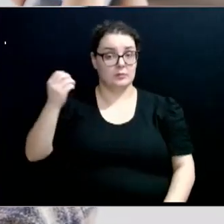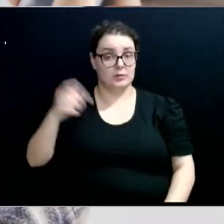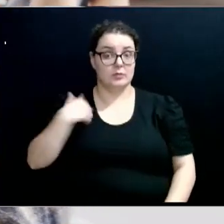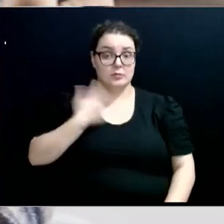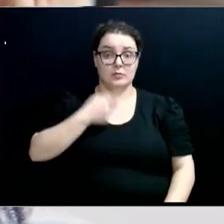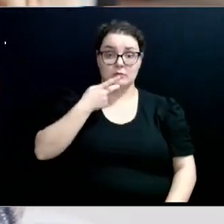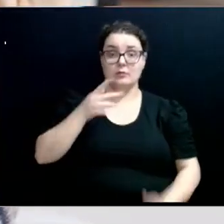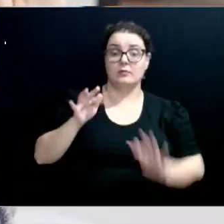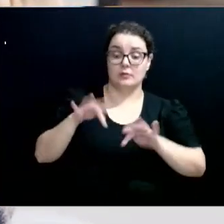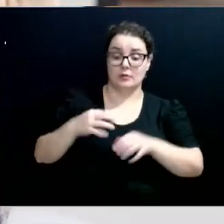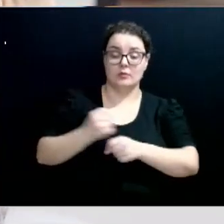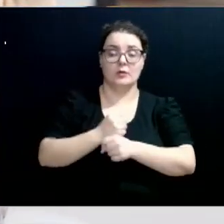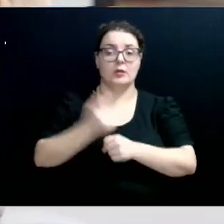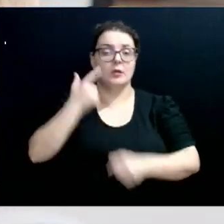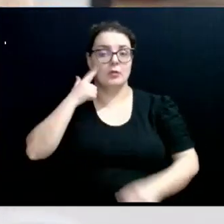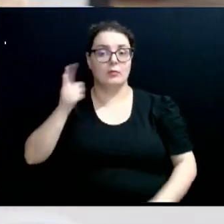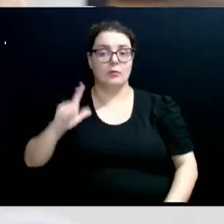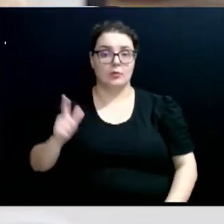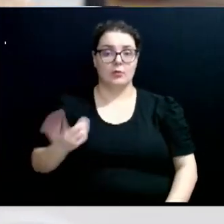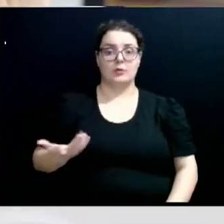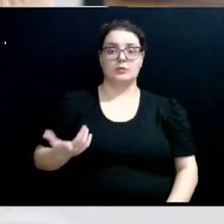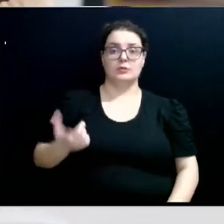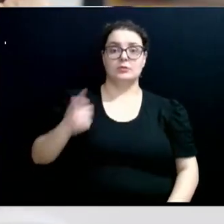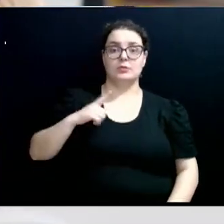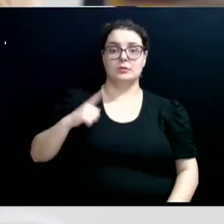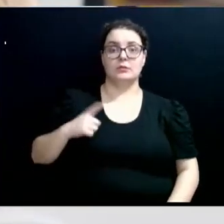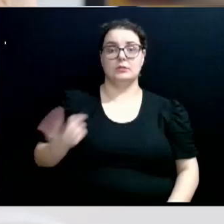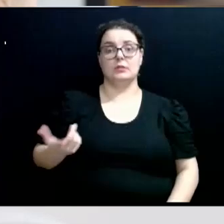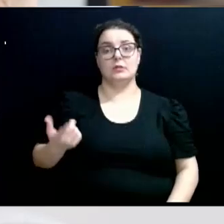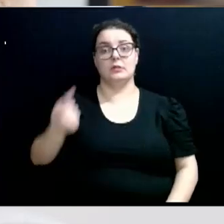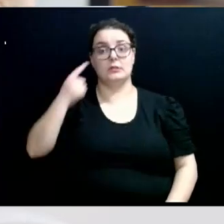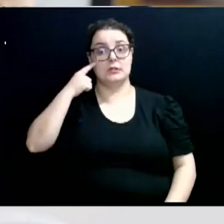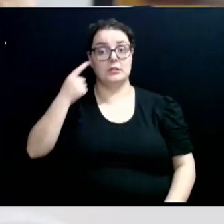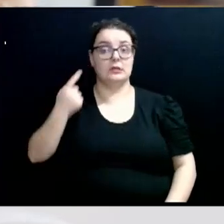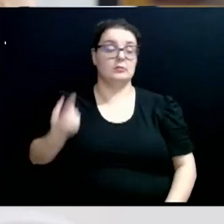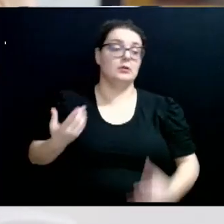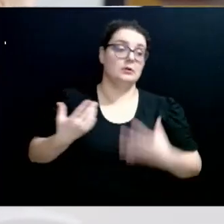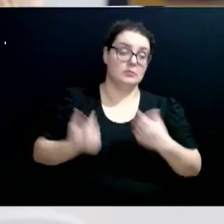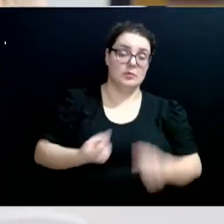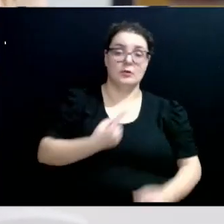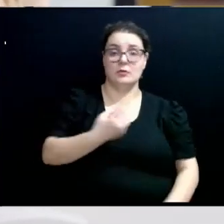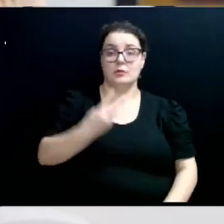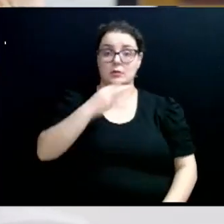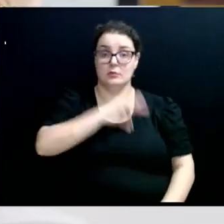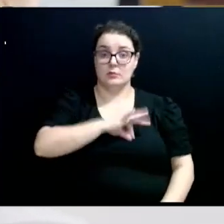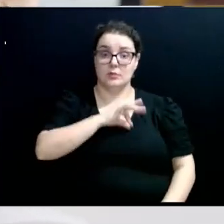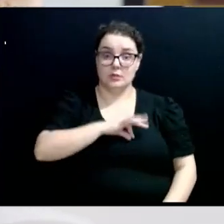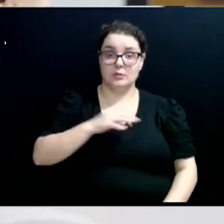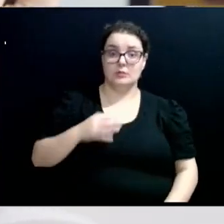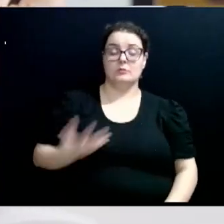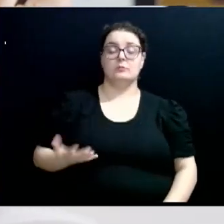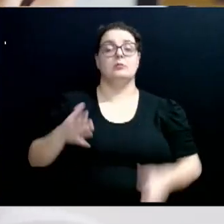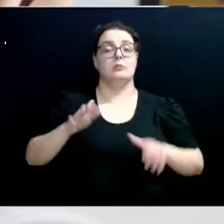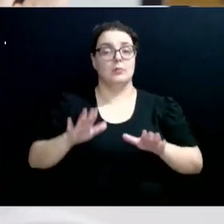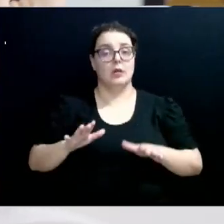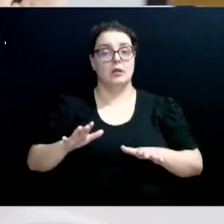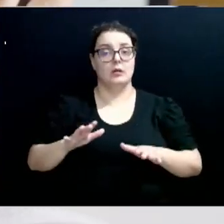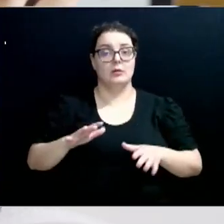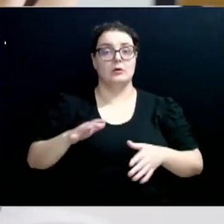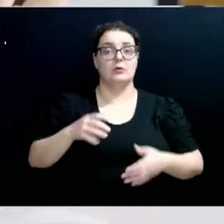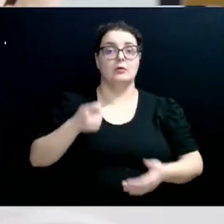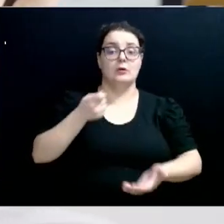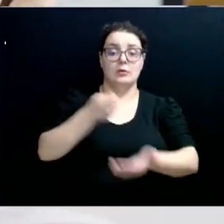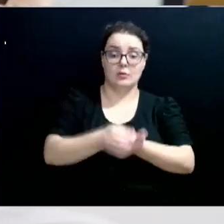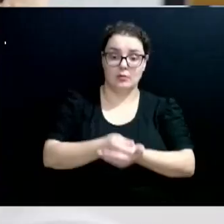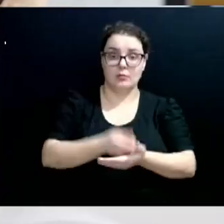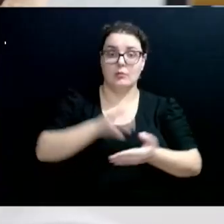a viagem. Nós estamos falando de final de ano, é claro que as pessoas têm sensação de enriquecimento, muitas receberão os 13º salários, mas as